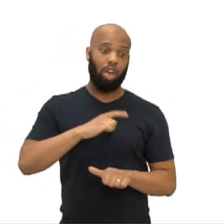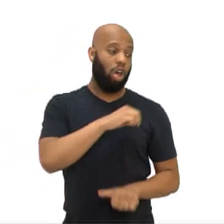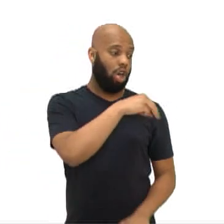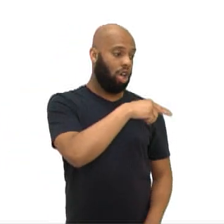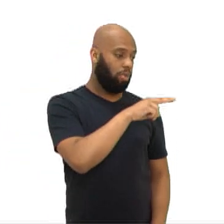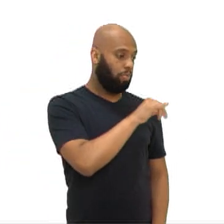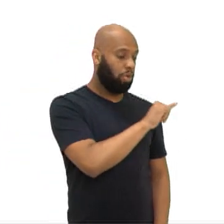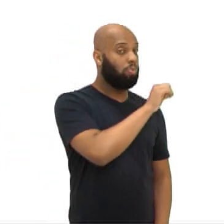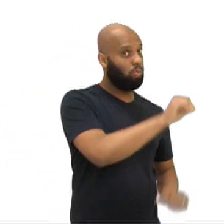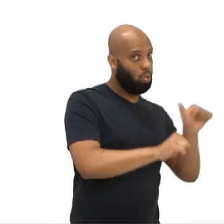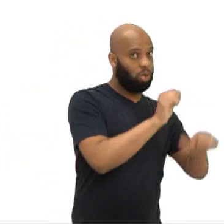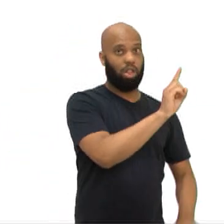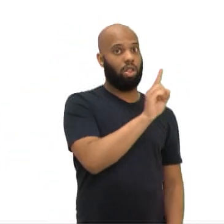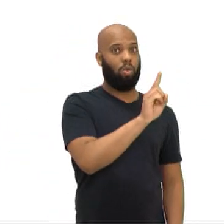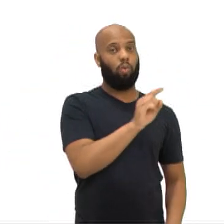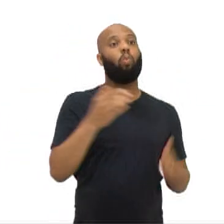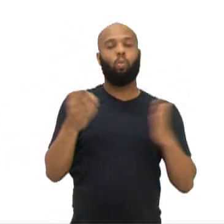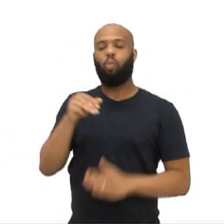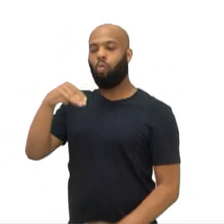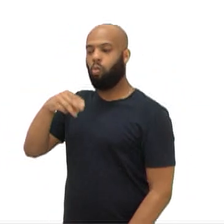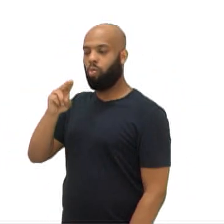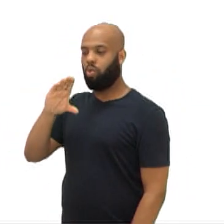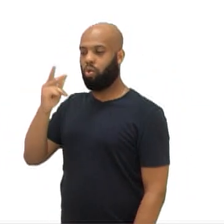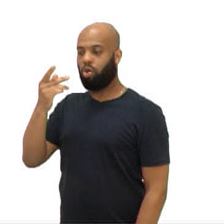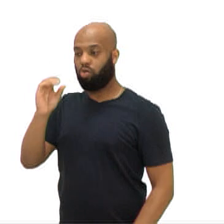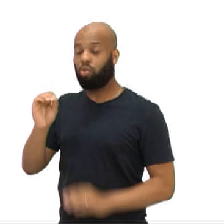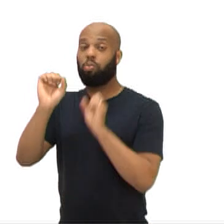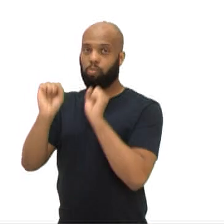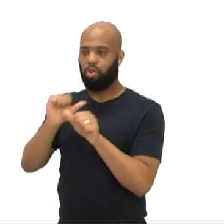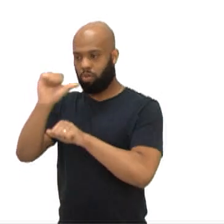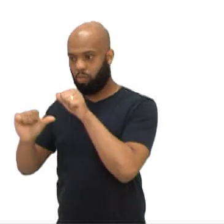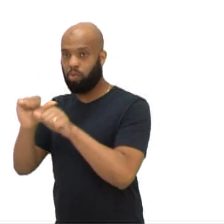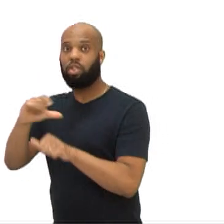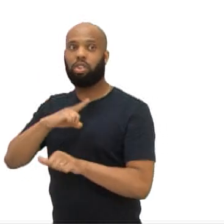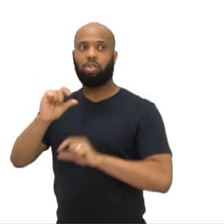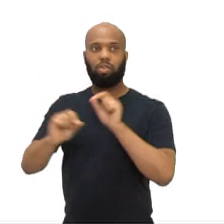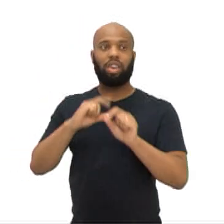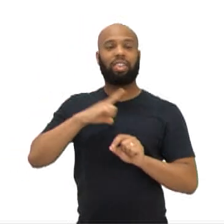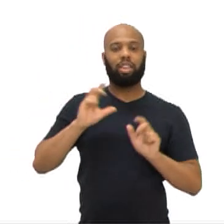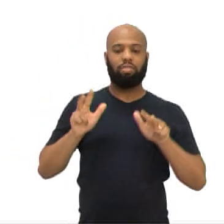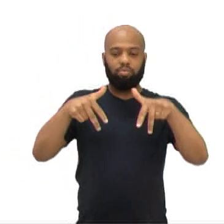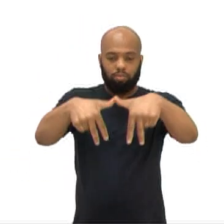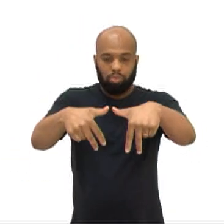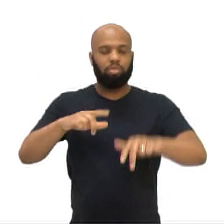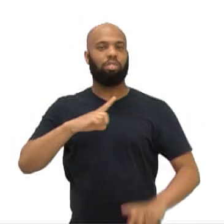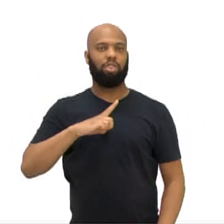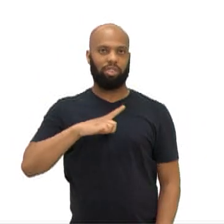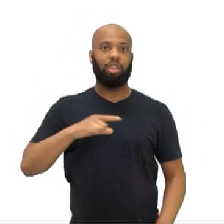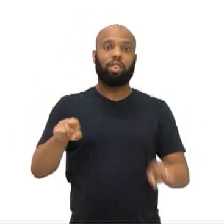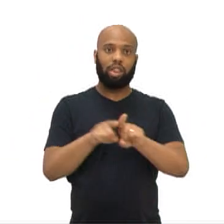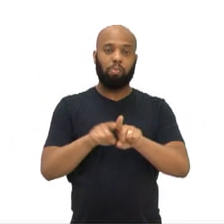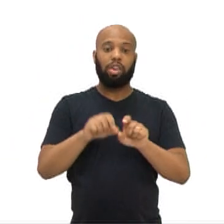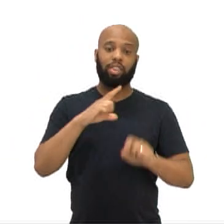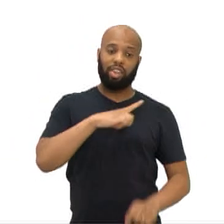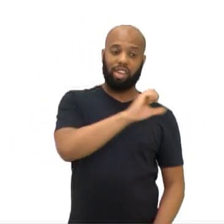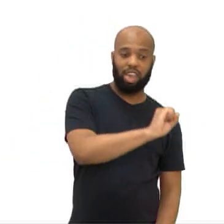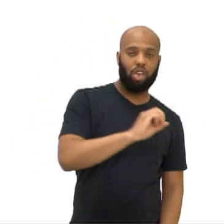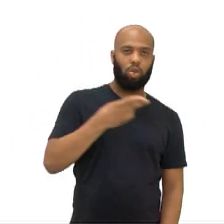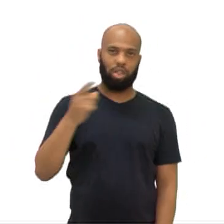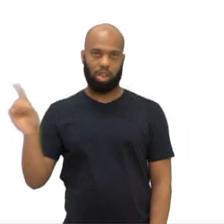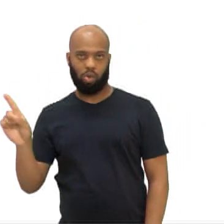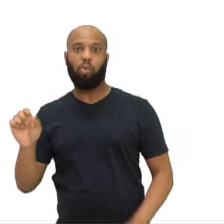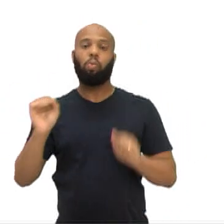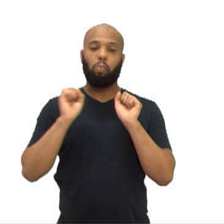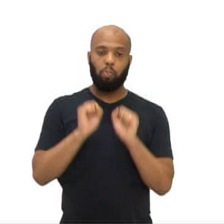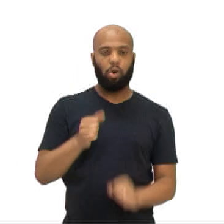muy. Variável, então isso vai dizer o que para nós? Que tem gênero e número. Pode ser masculino,